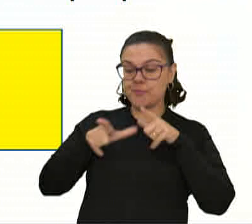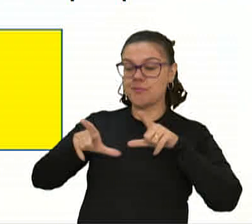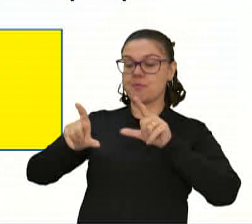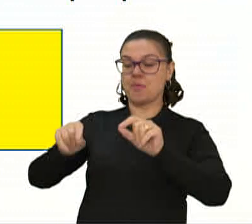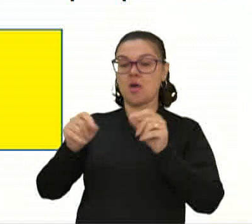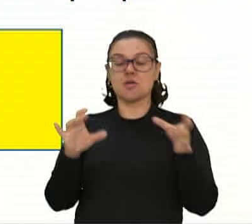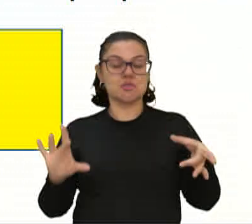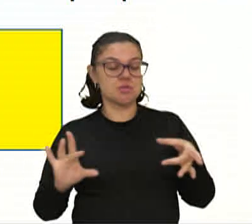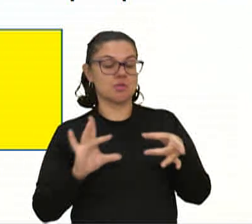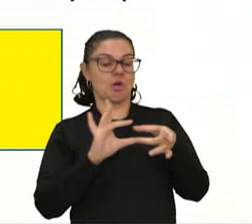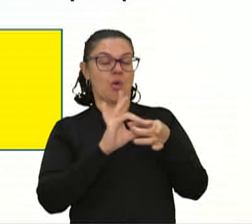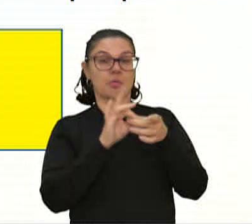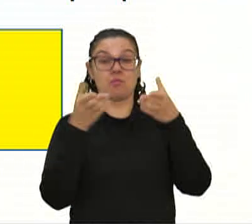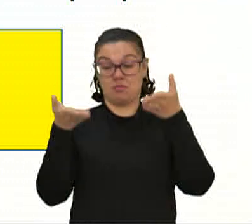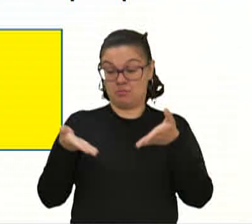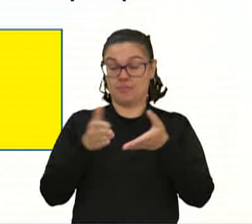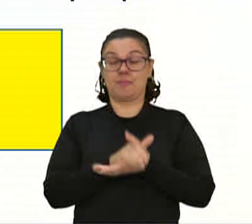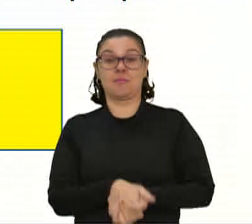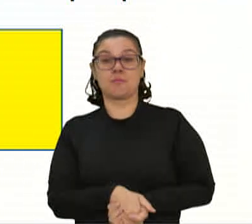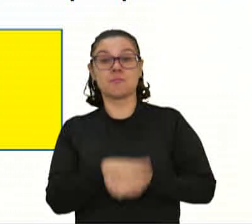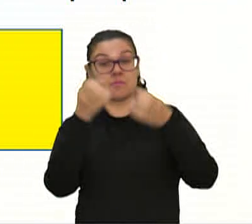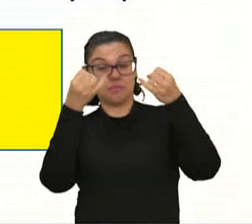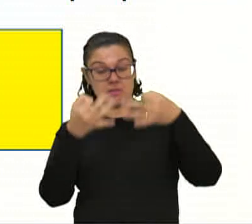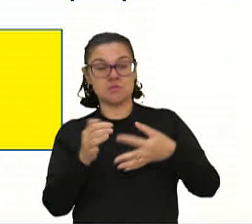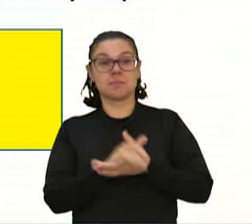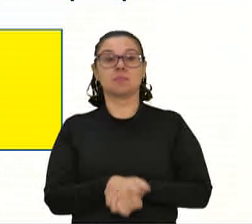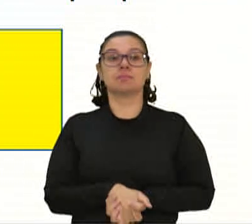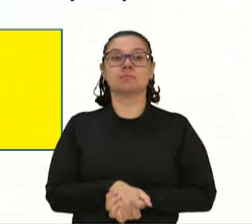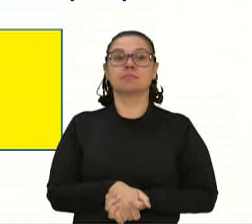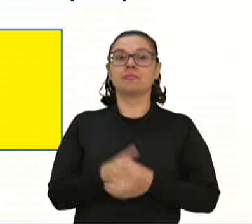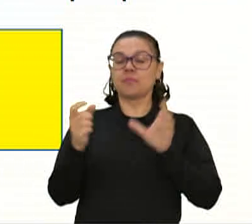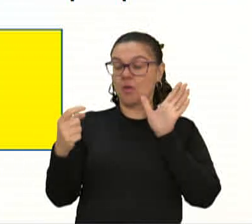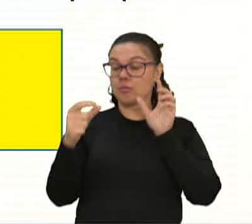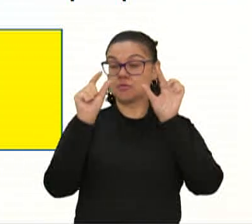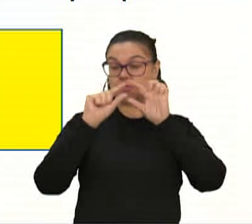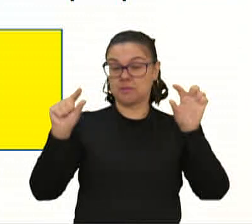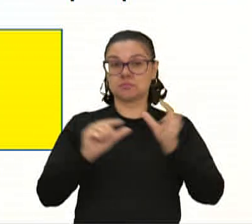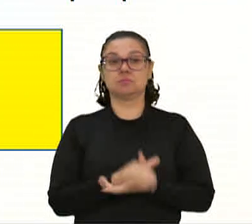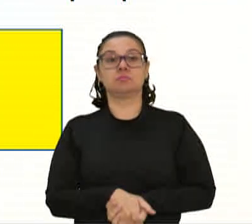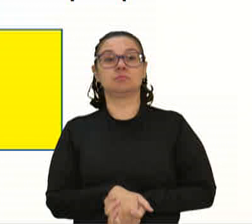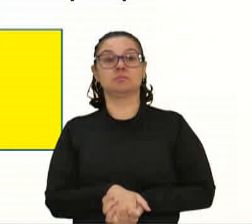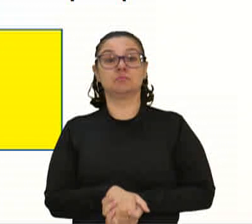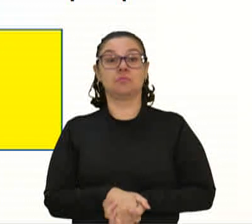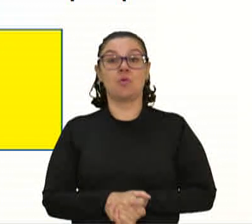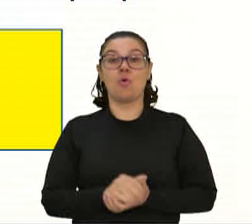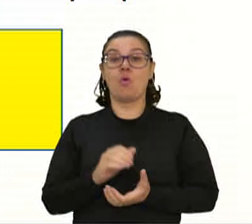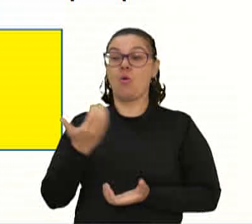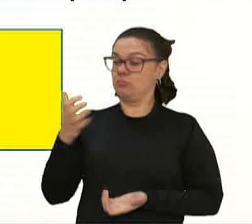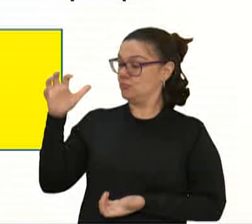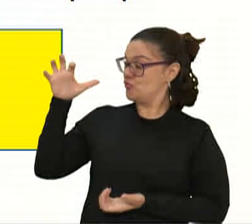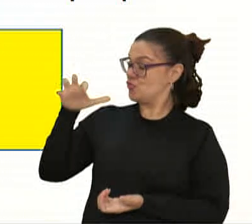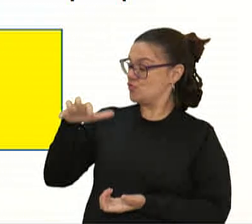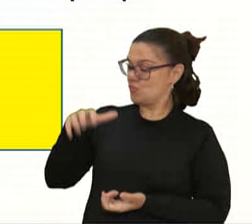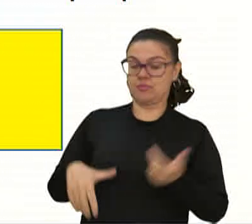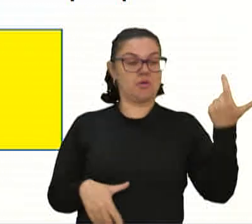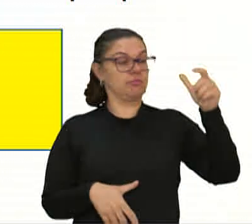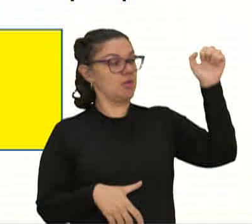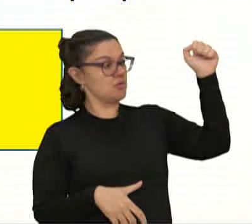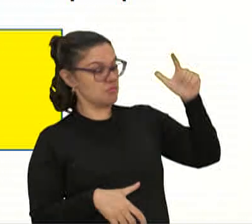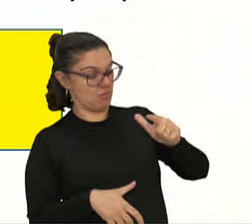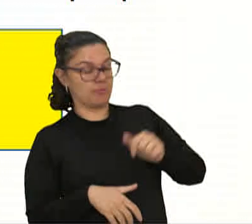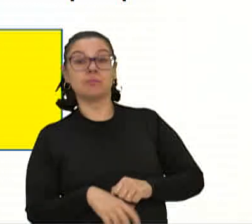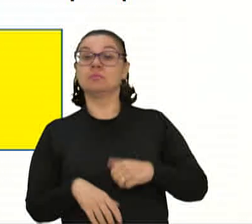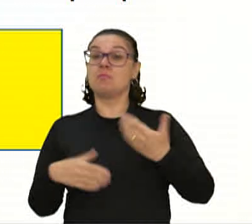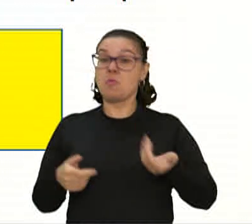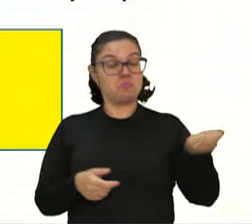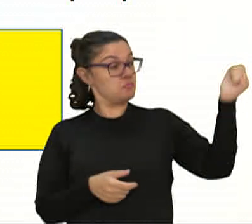as conjunções aqui empregadas? Explique. Deixei aqui o recorte para vocês. Ou se tem chuva e não se tem sol, ou